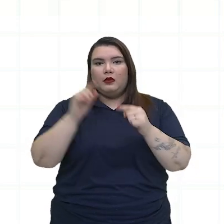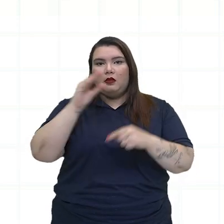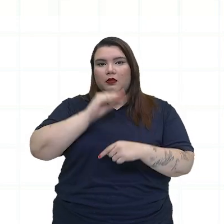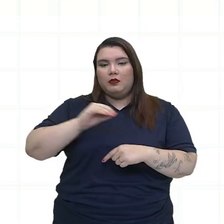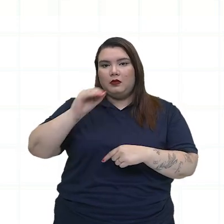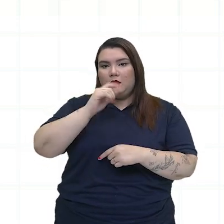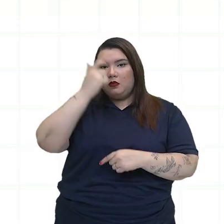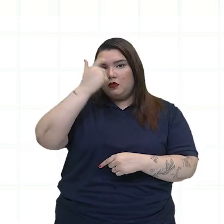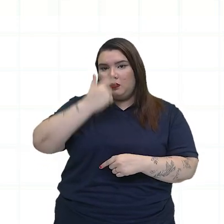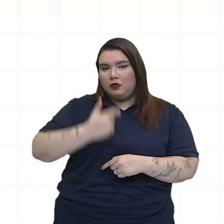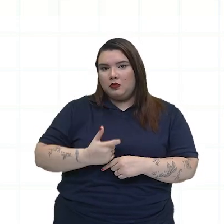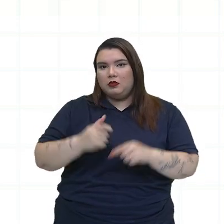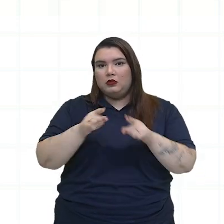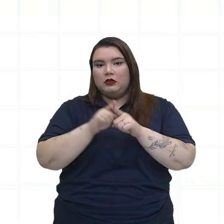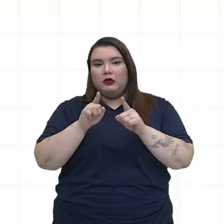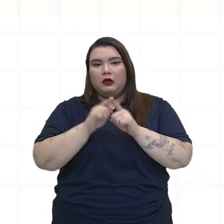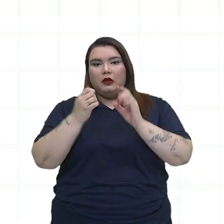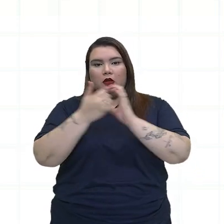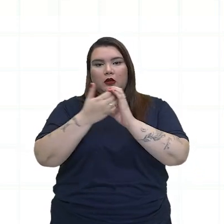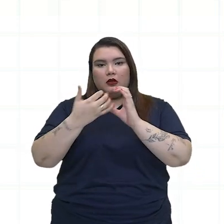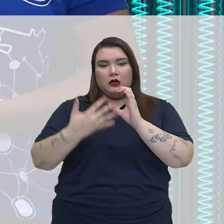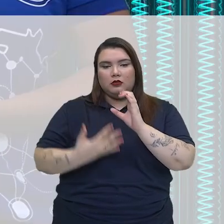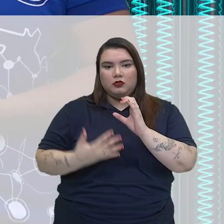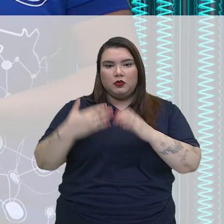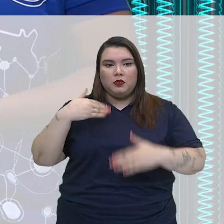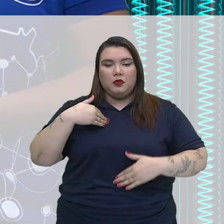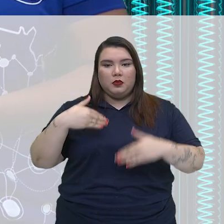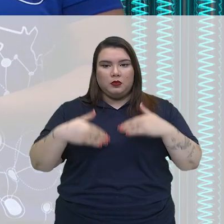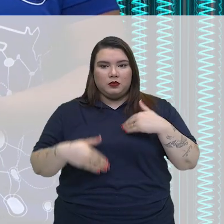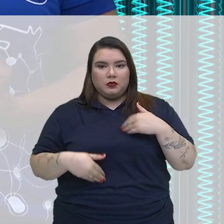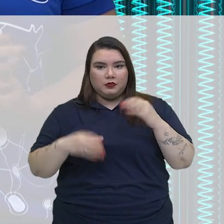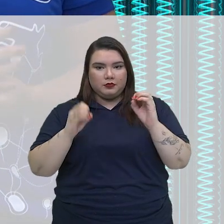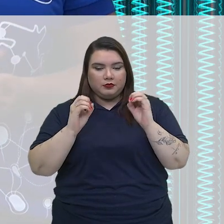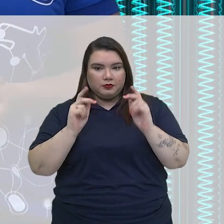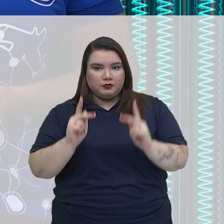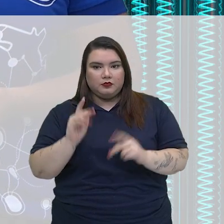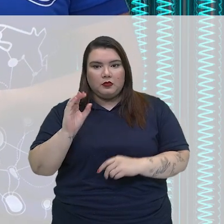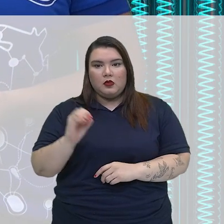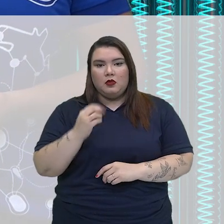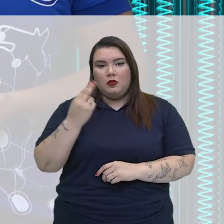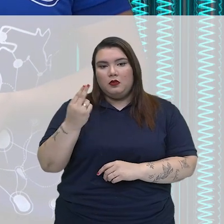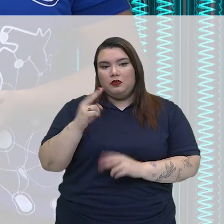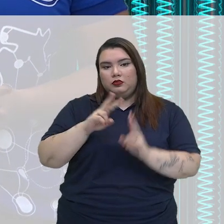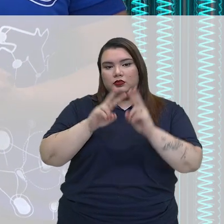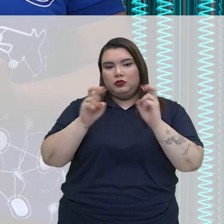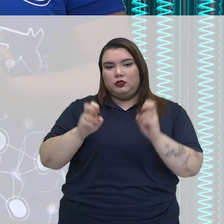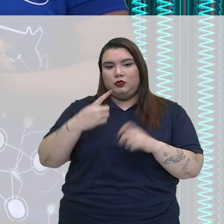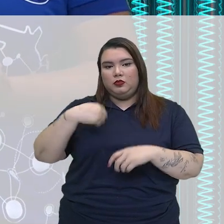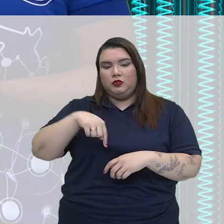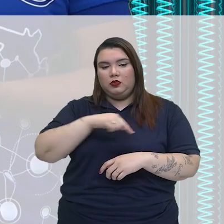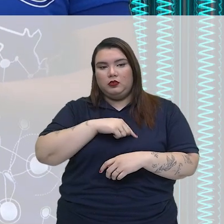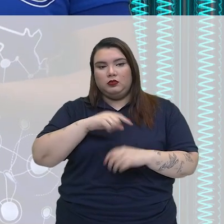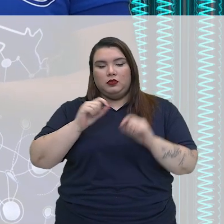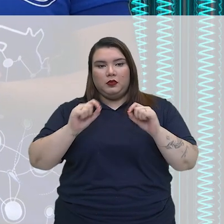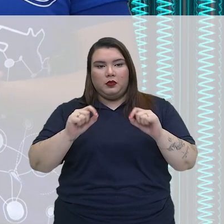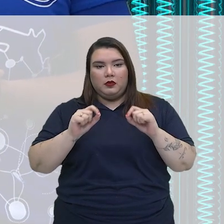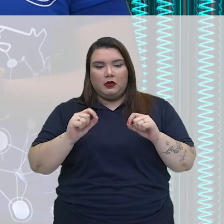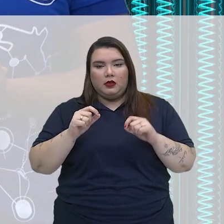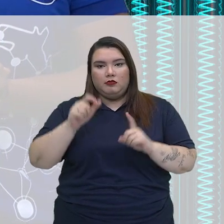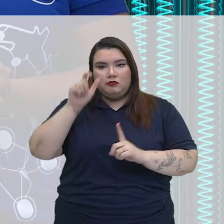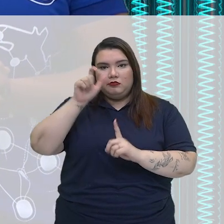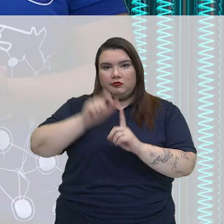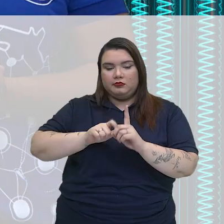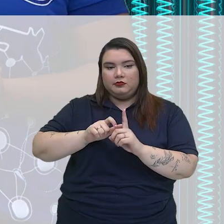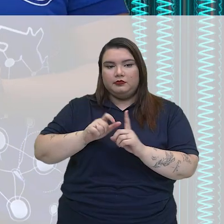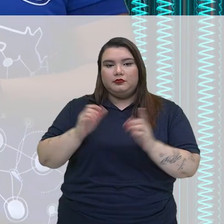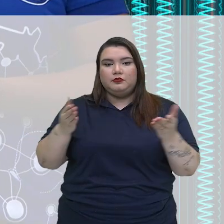sobre nós mesmos, as nossas características físicas, tá bom? Ou sobre a nossa personalidade. Ok?